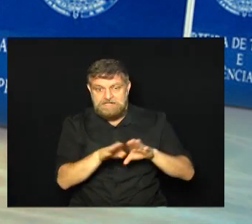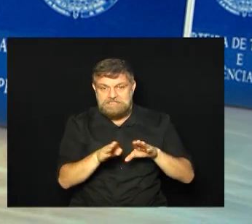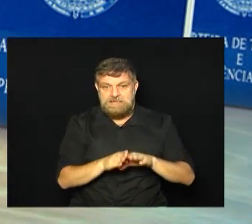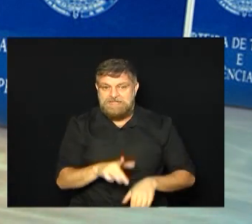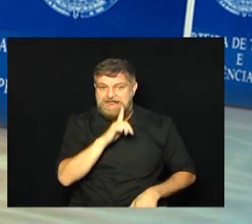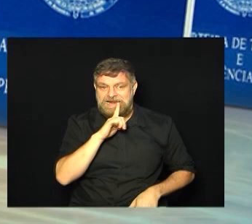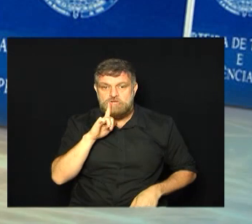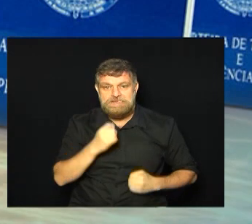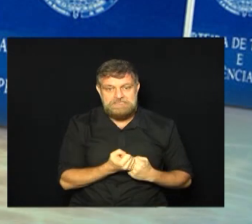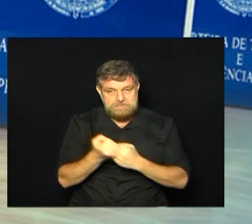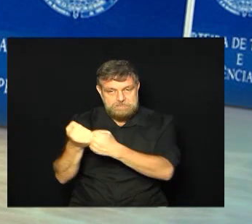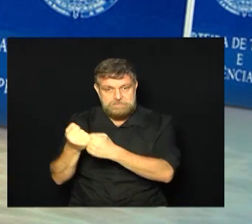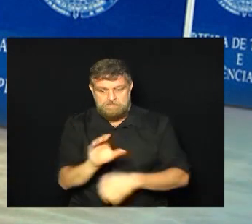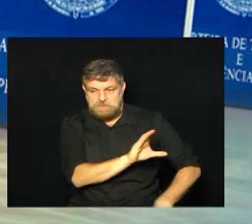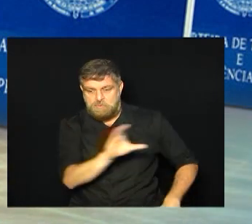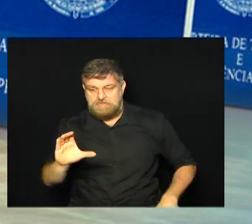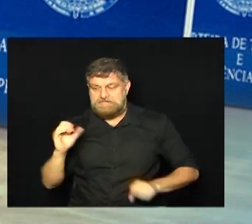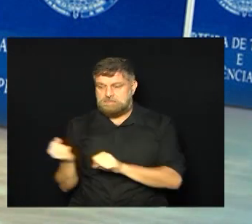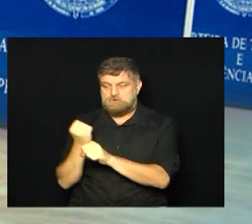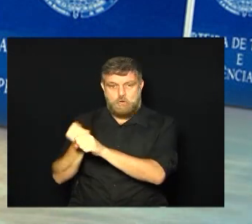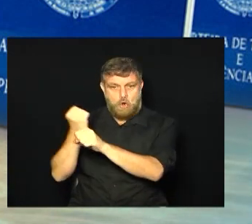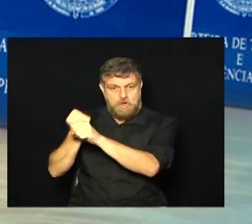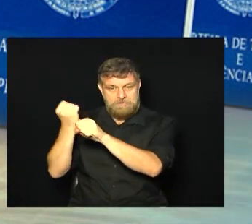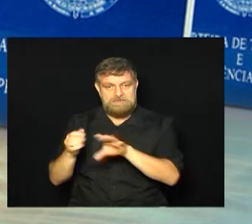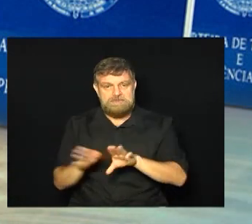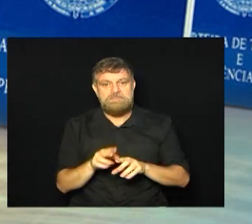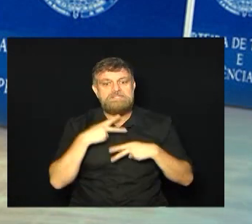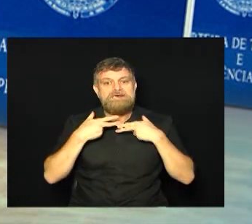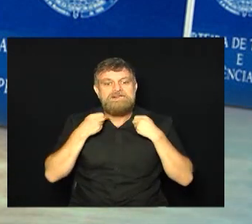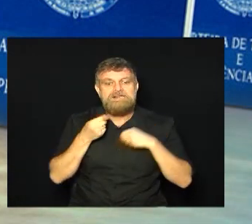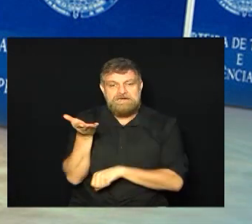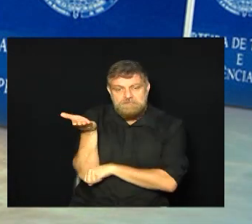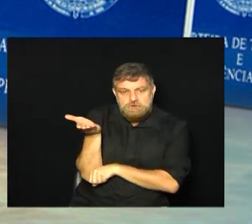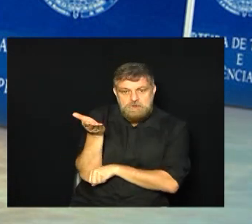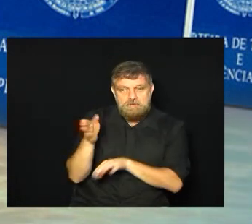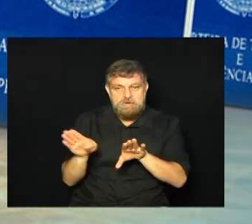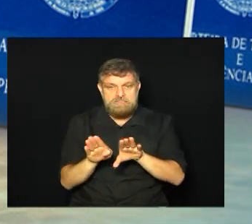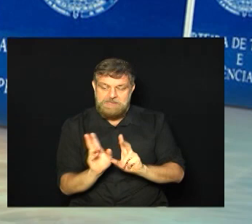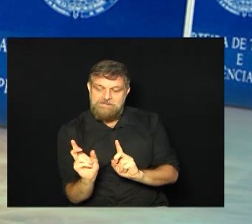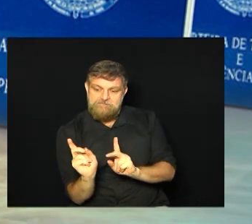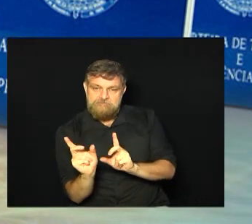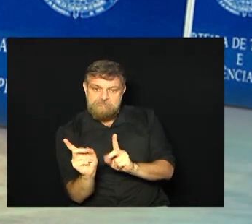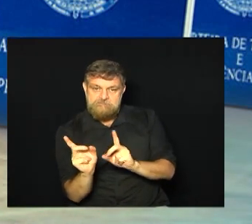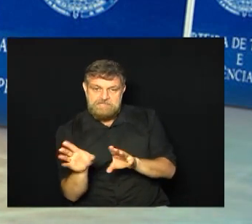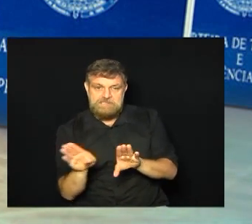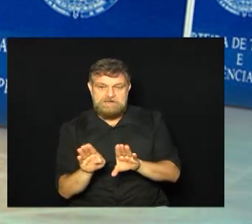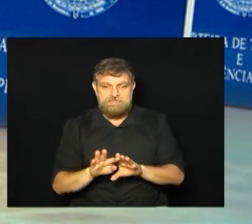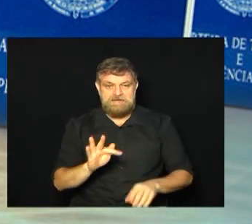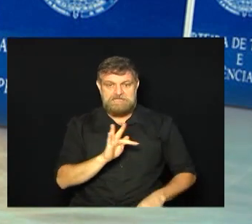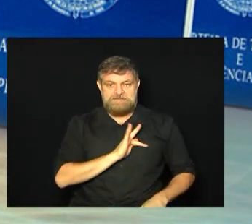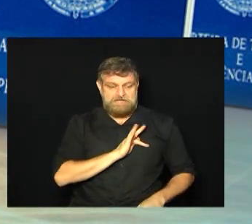lanchonete, coordenador de obras, garçom, operador de vendas, técnico